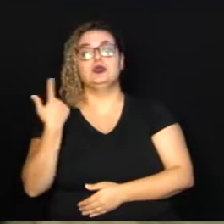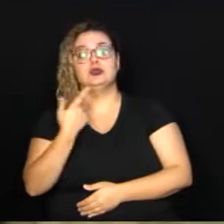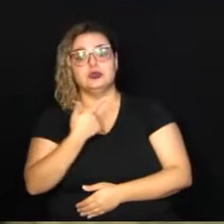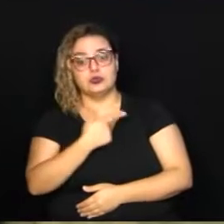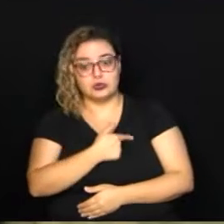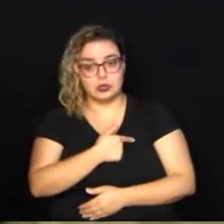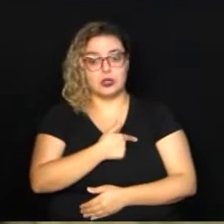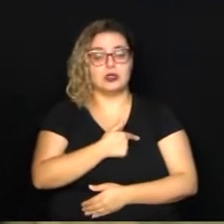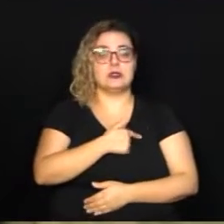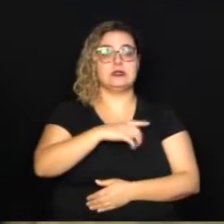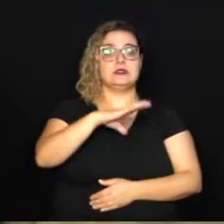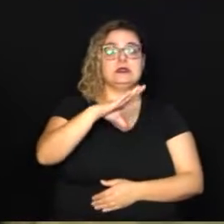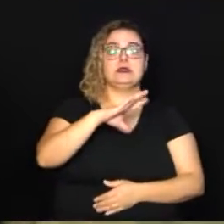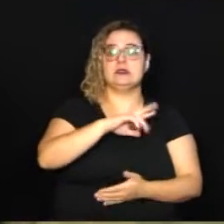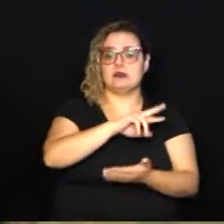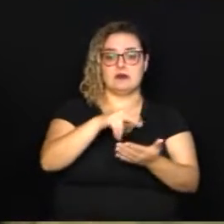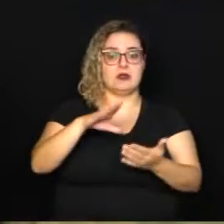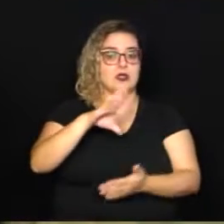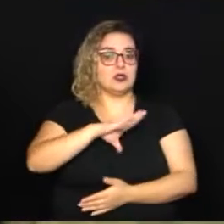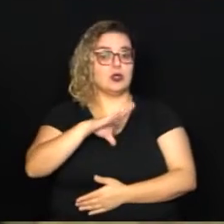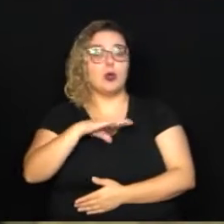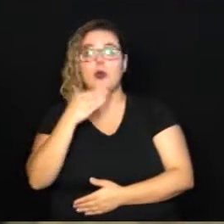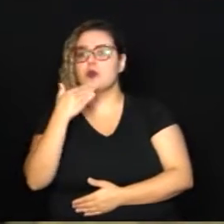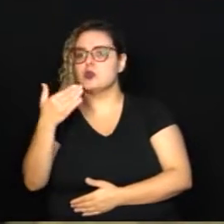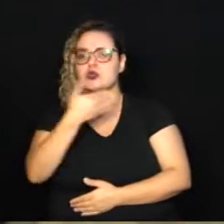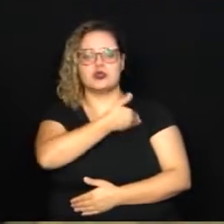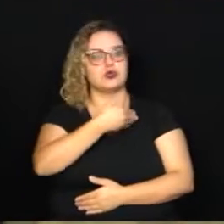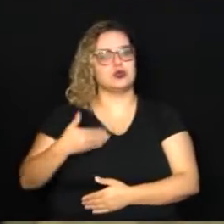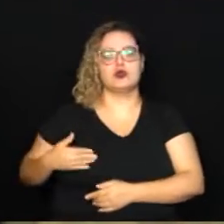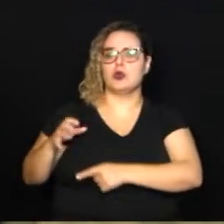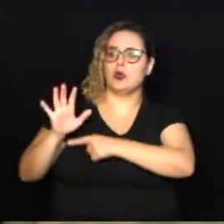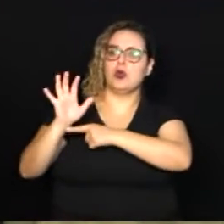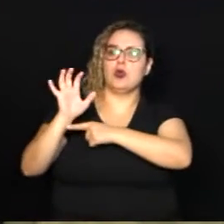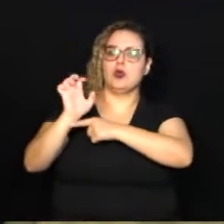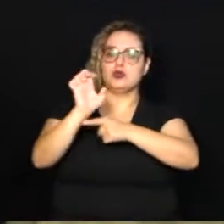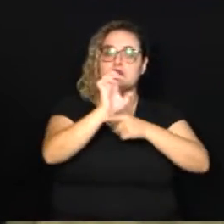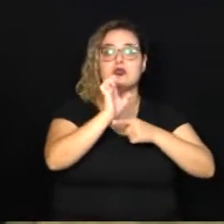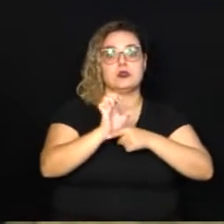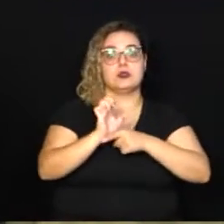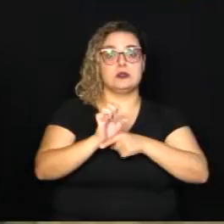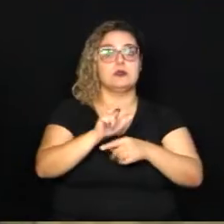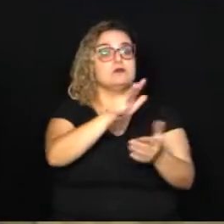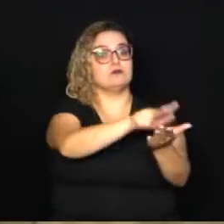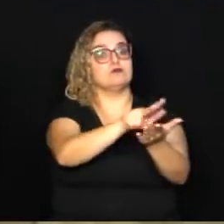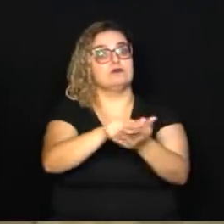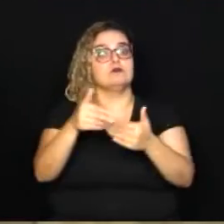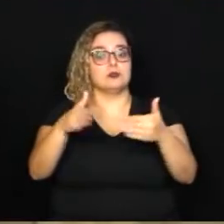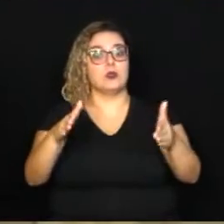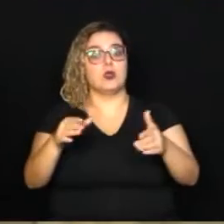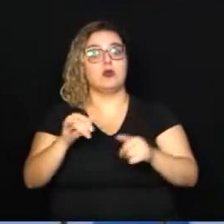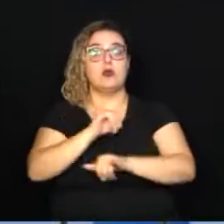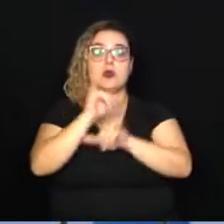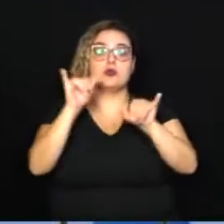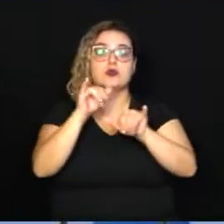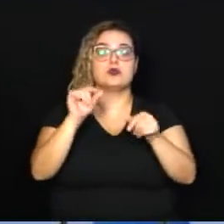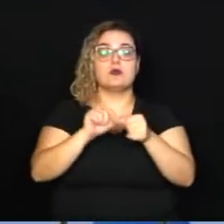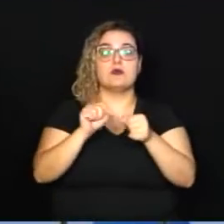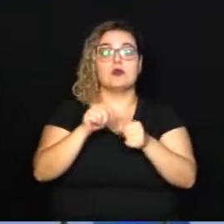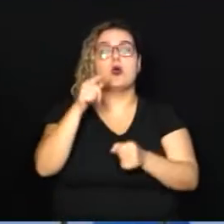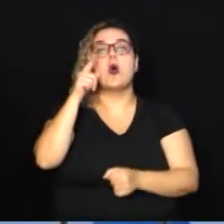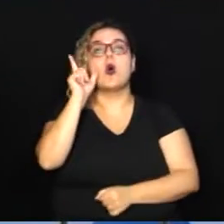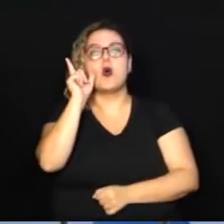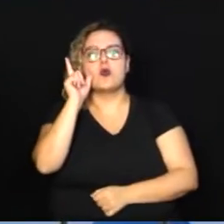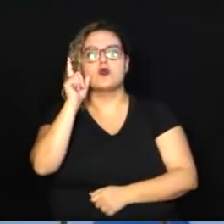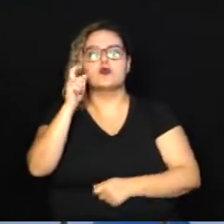municípios têm pedido ao governo do estado para ampliar o número de leitos, e esse anúncio foi feito ontem. Olha só, em uma